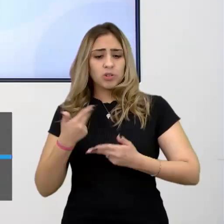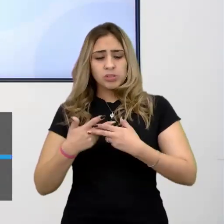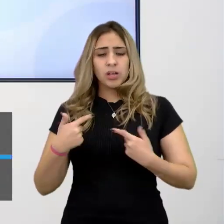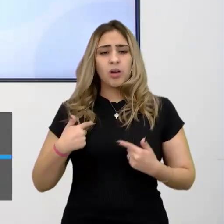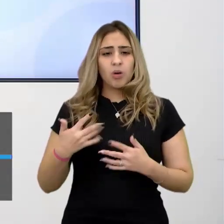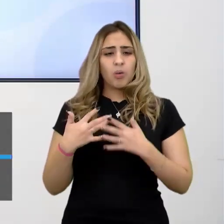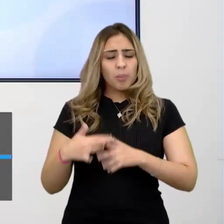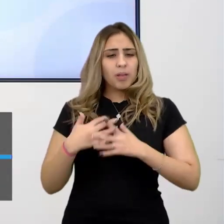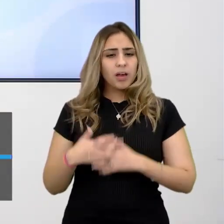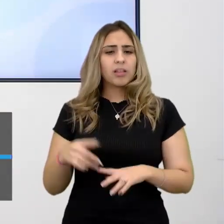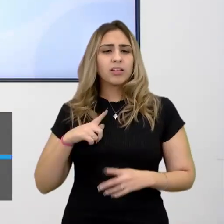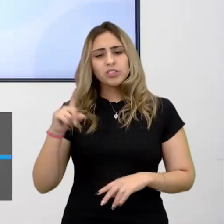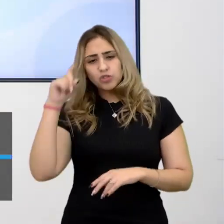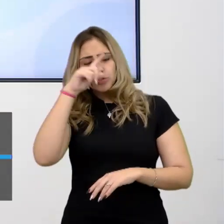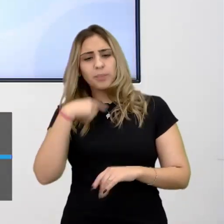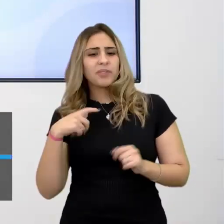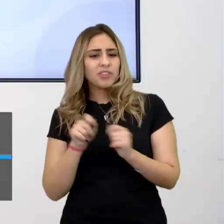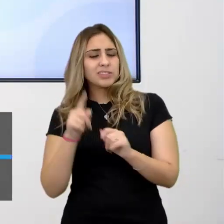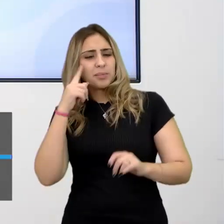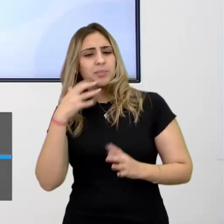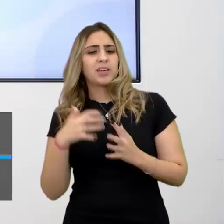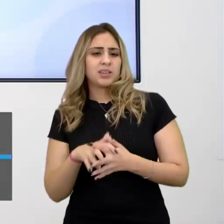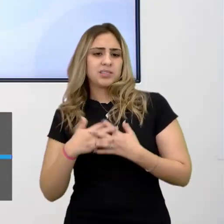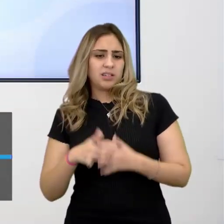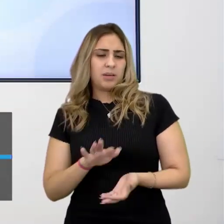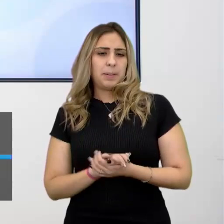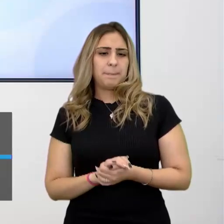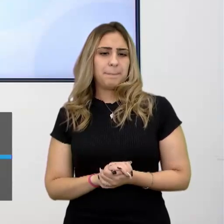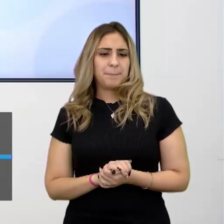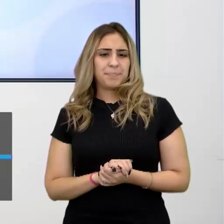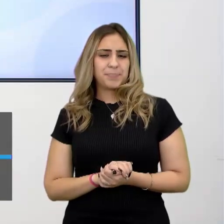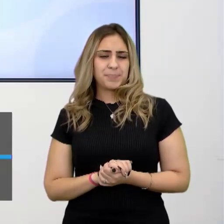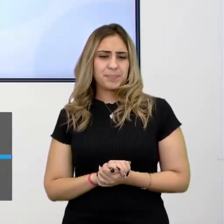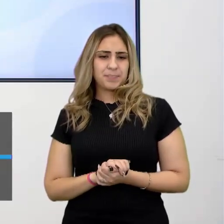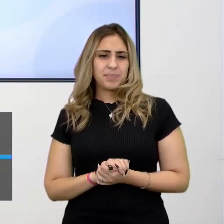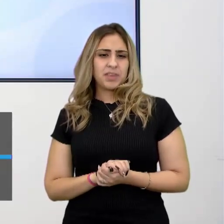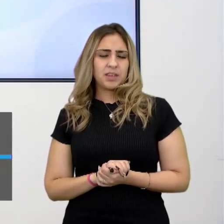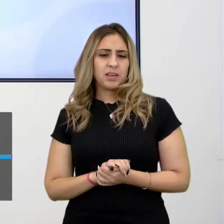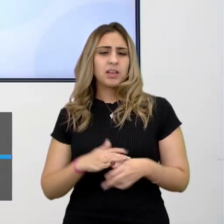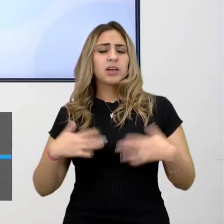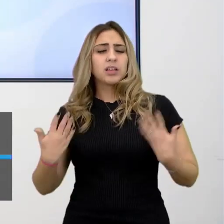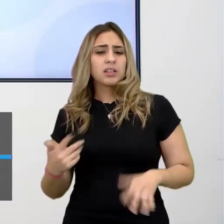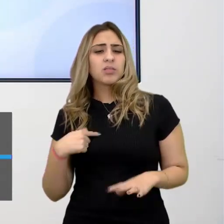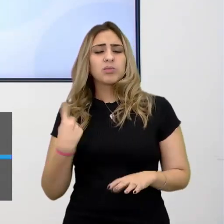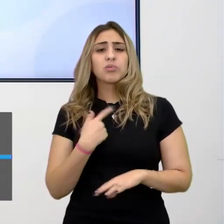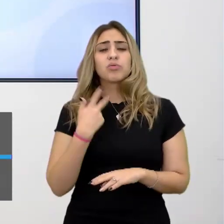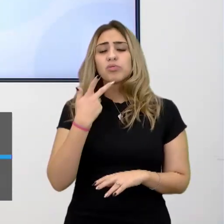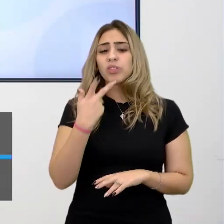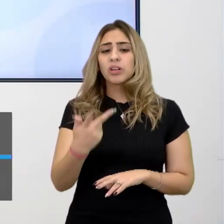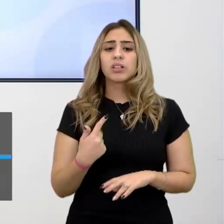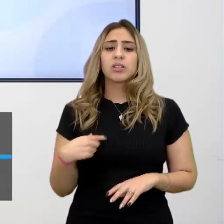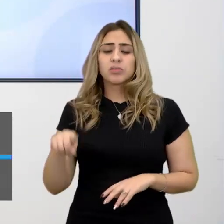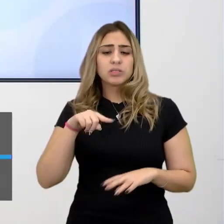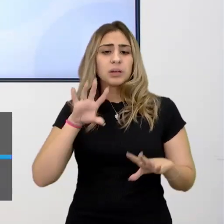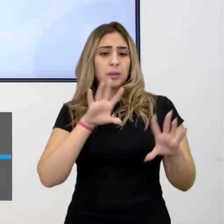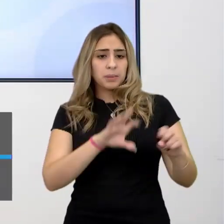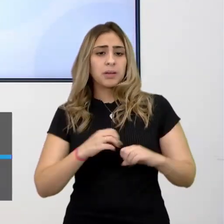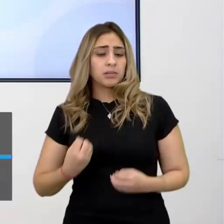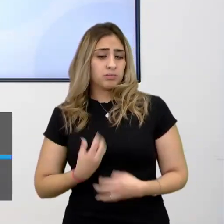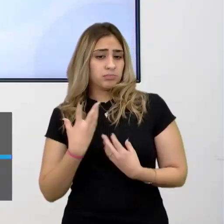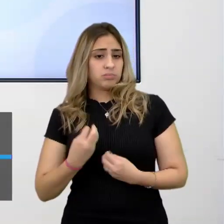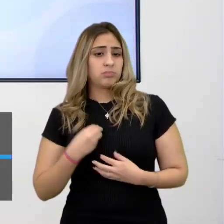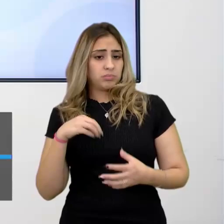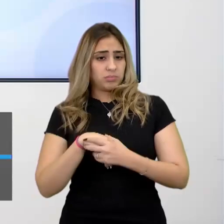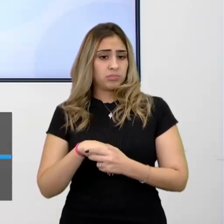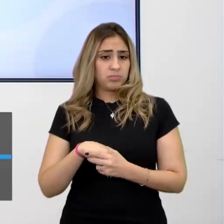complicada, tinha que ter aquela dificuldade para fazer pensar, fazer raciocinar. Então, foi o que eu falei assim, se você pega uma poetisa como